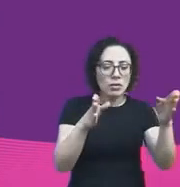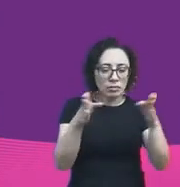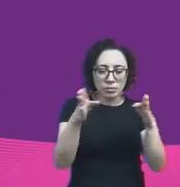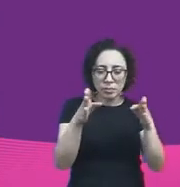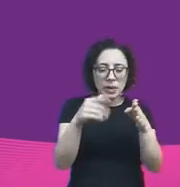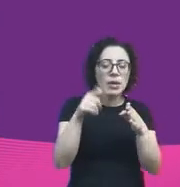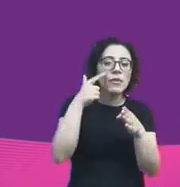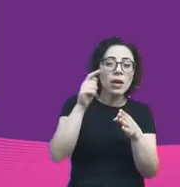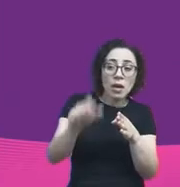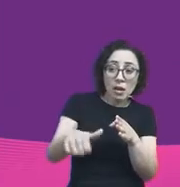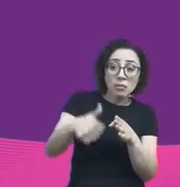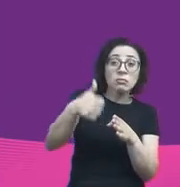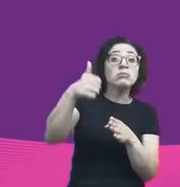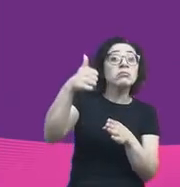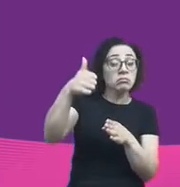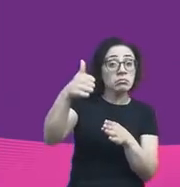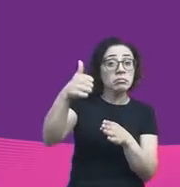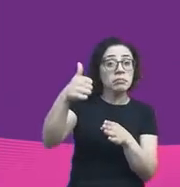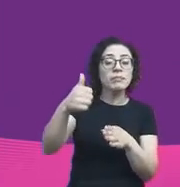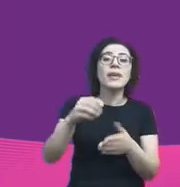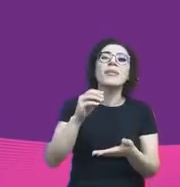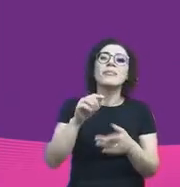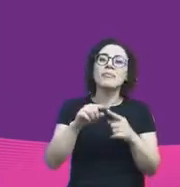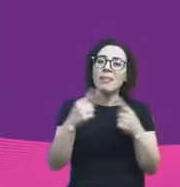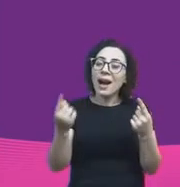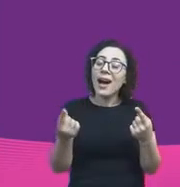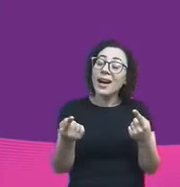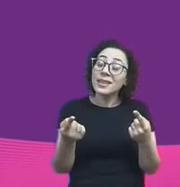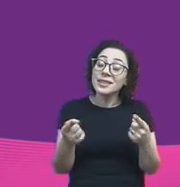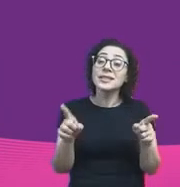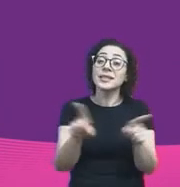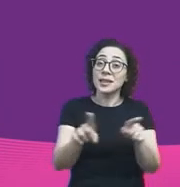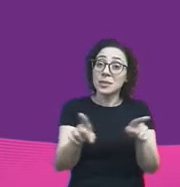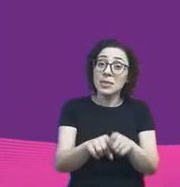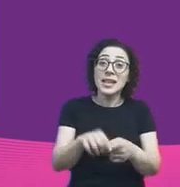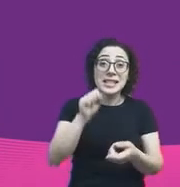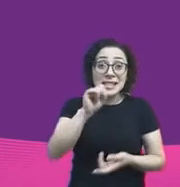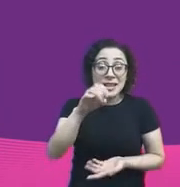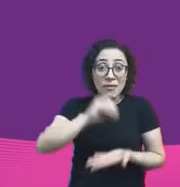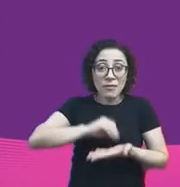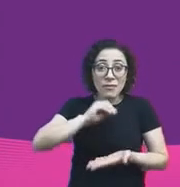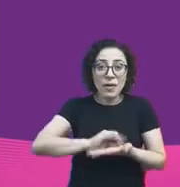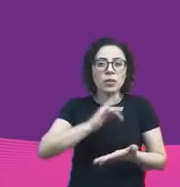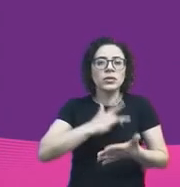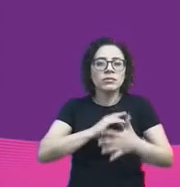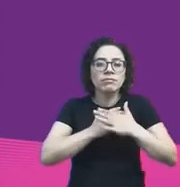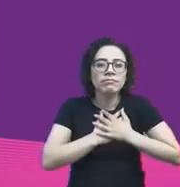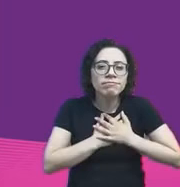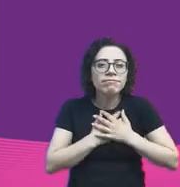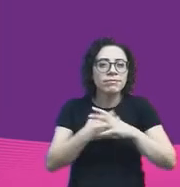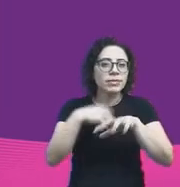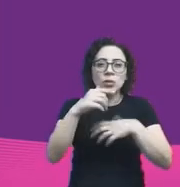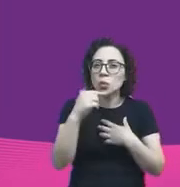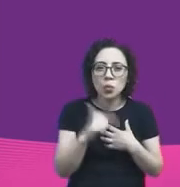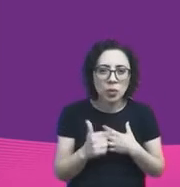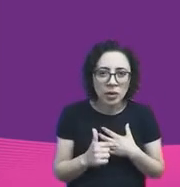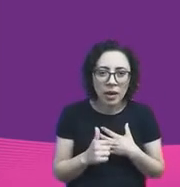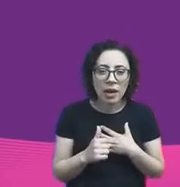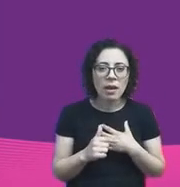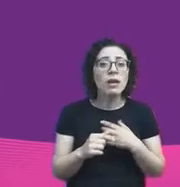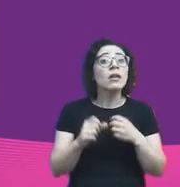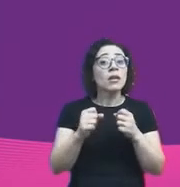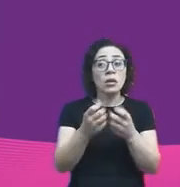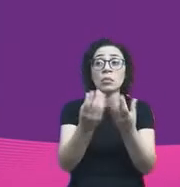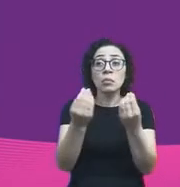aumenta a mortalidade. Isso observado nas unidades de terapia intensiva. E isso não acontece só com a medicina,